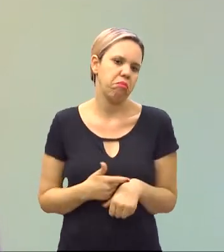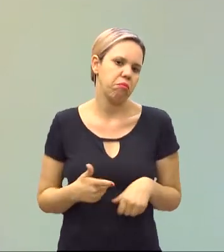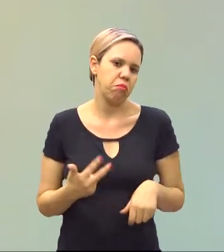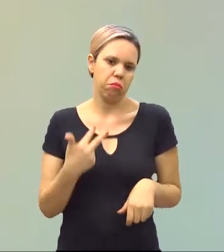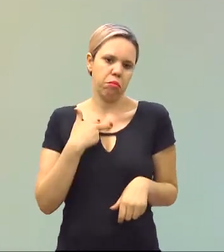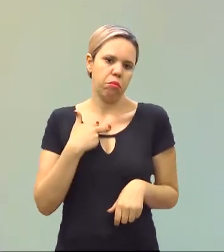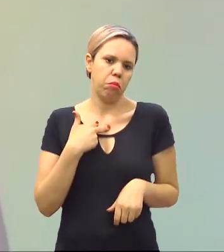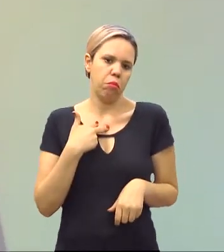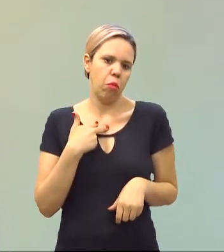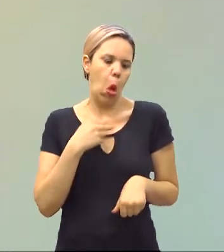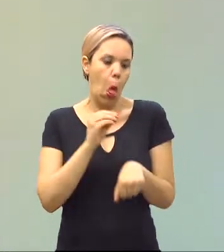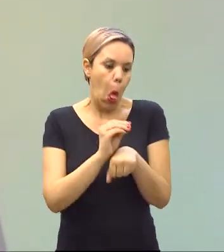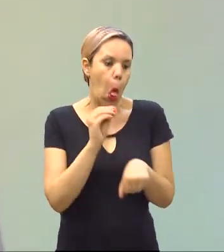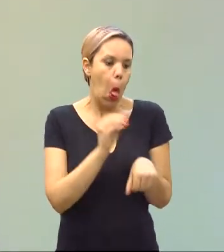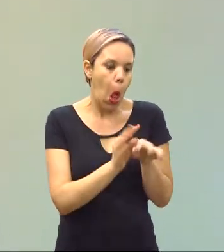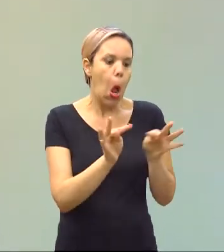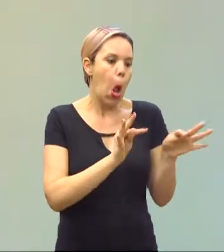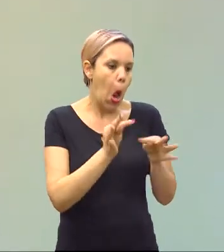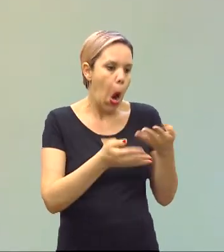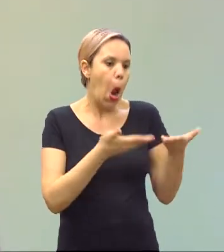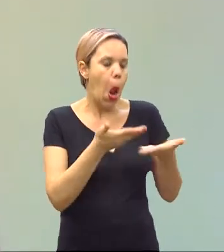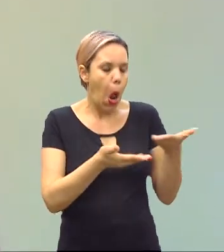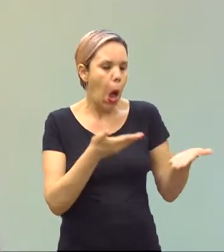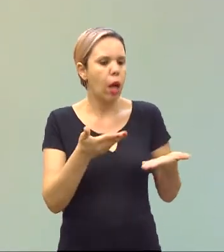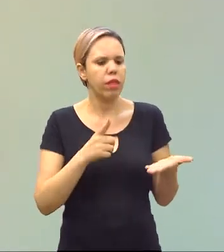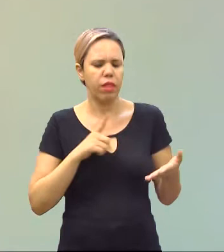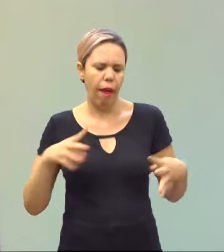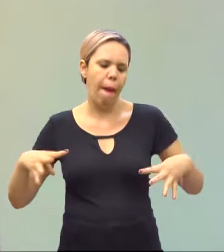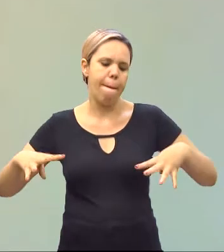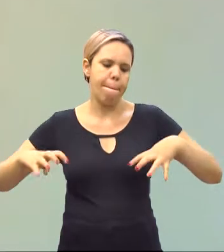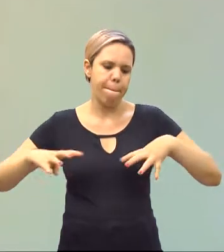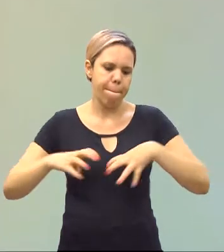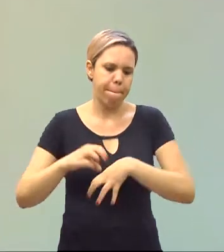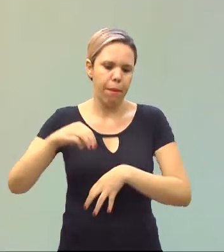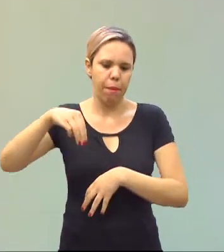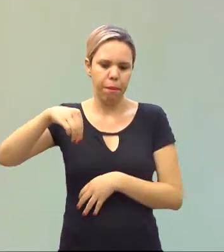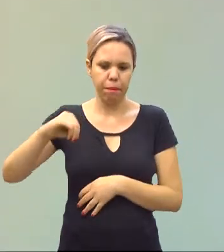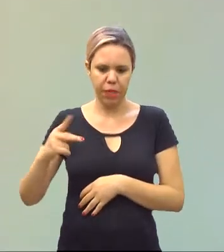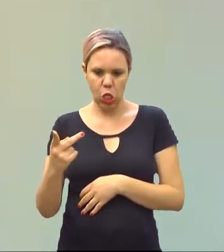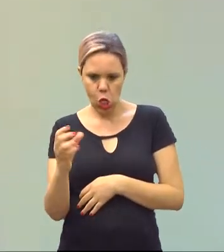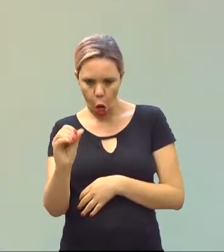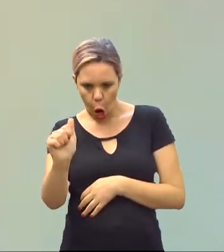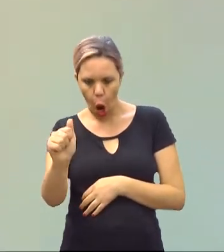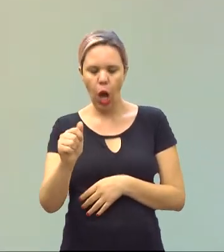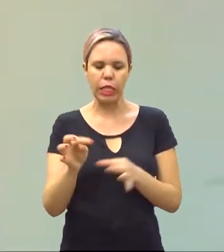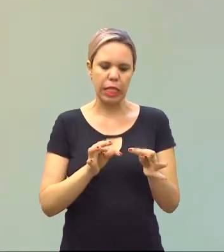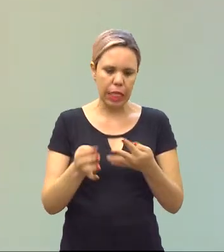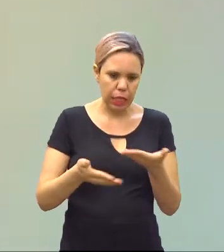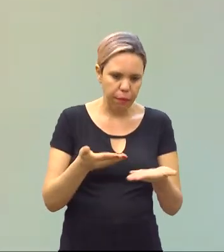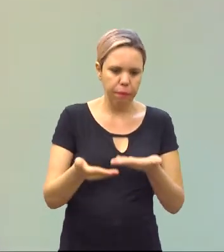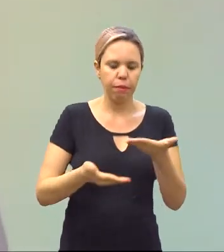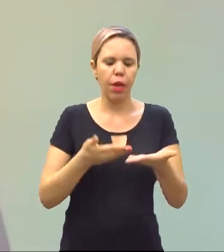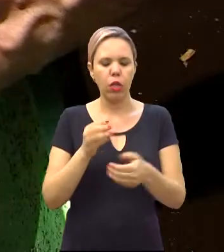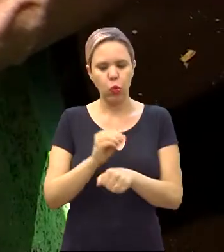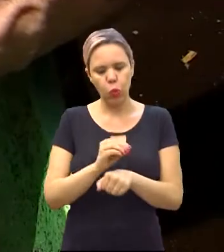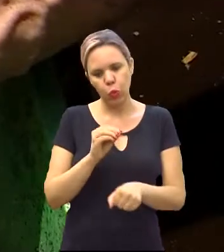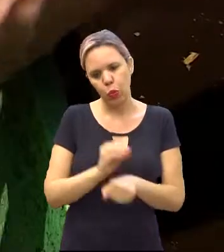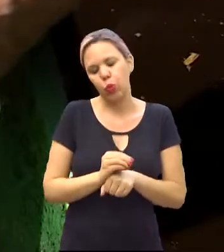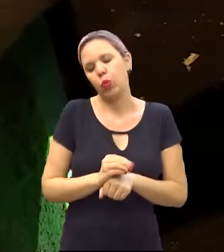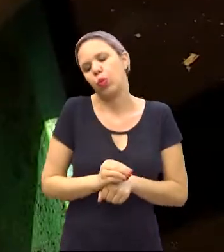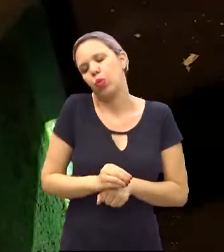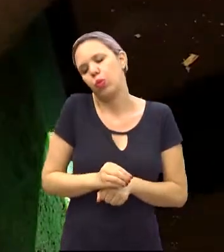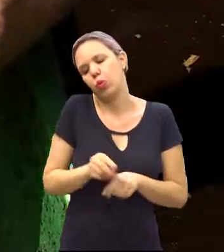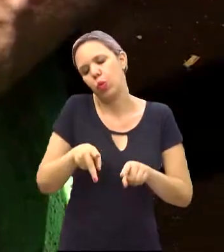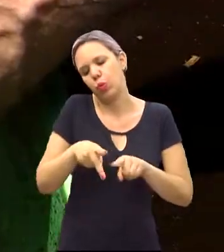não pode dar manutenção, porque querendo ou não, você tem ali minhocas, né? Você tem que dar um tratamento para elas, um cuidado, tem